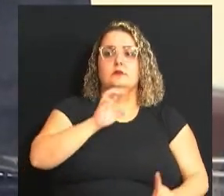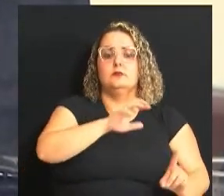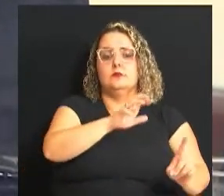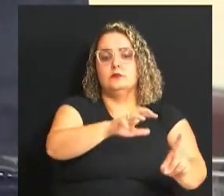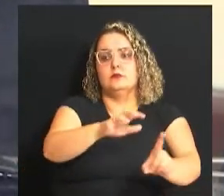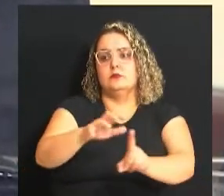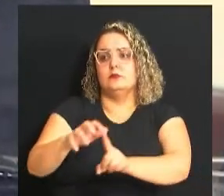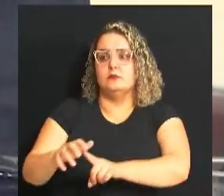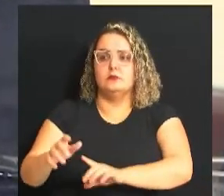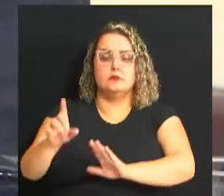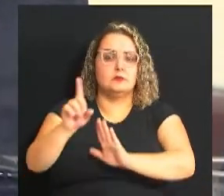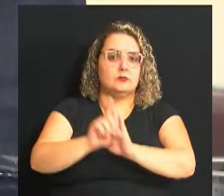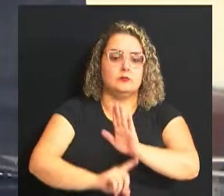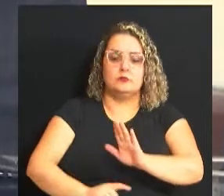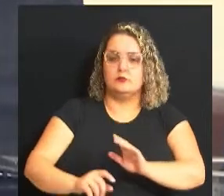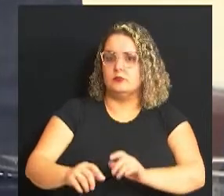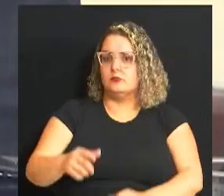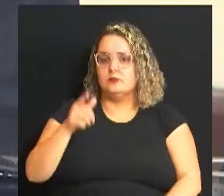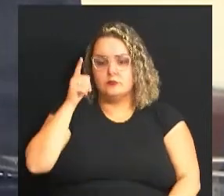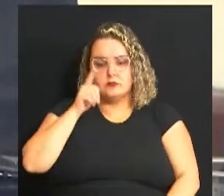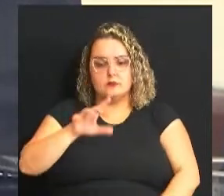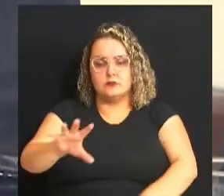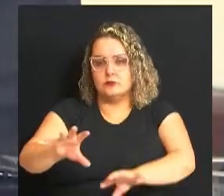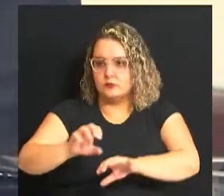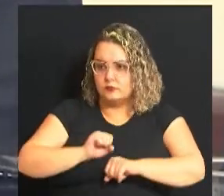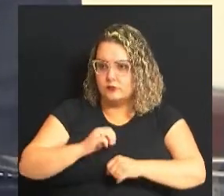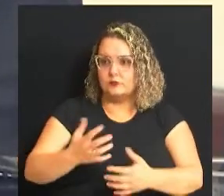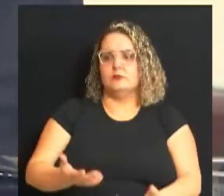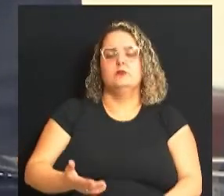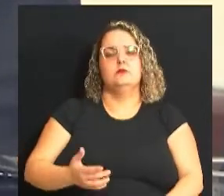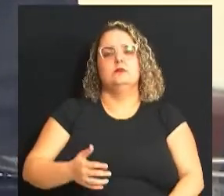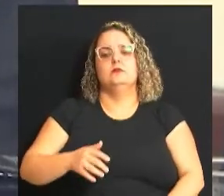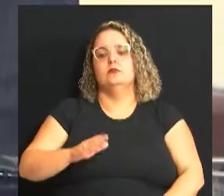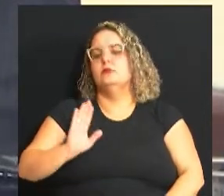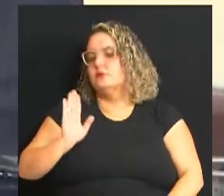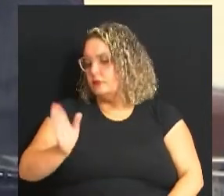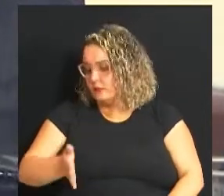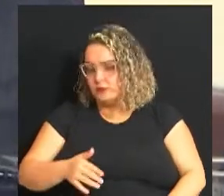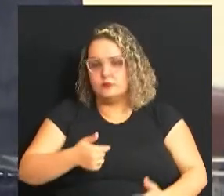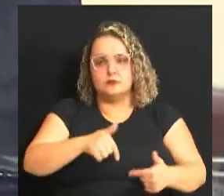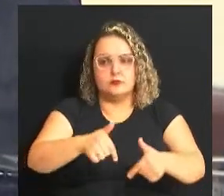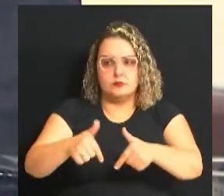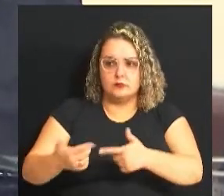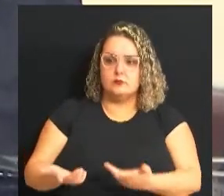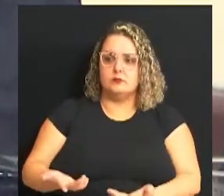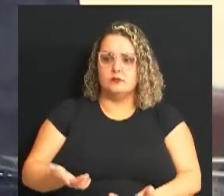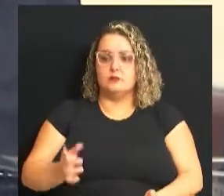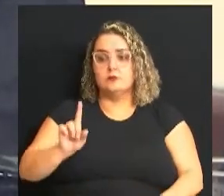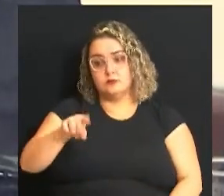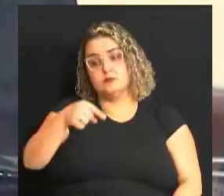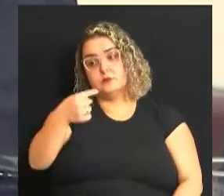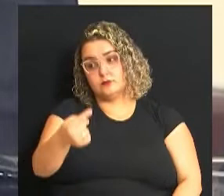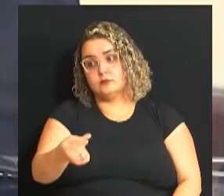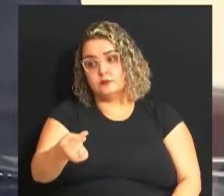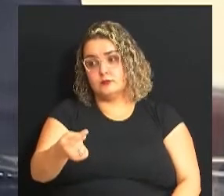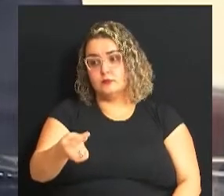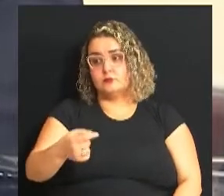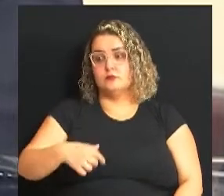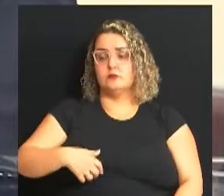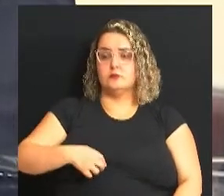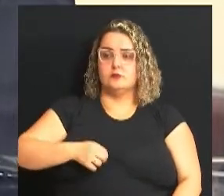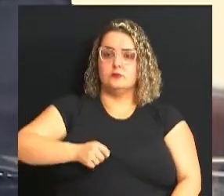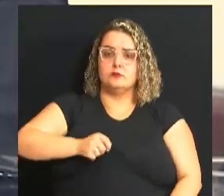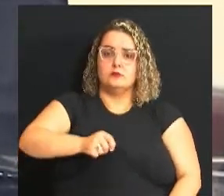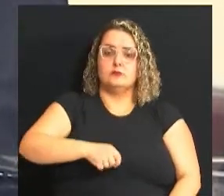direitos adquiridos, pessoas que já estão em funcionamento, já estão trabalhando, e que, eventualmente, estavam com uma